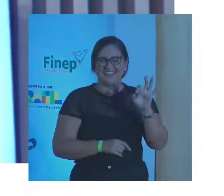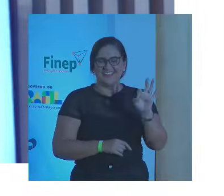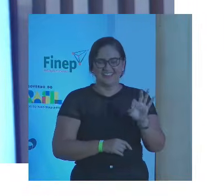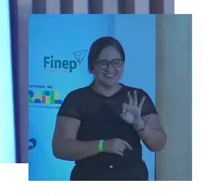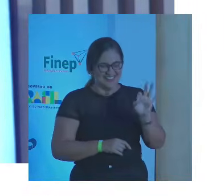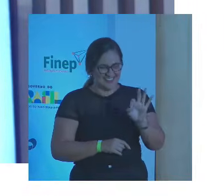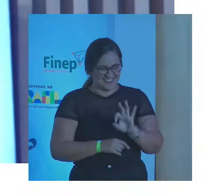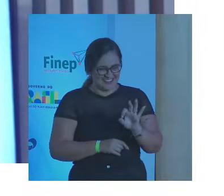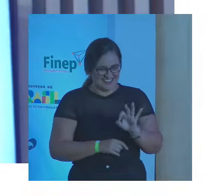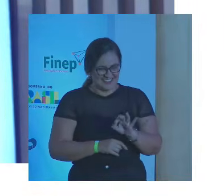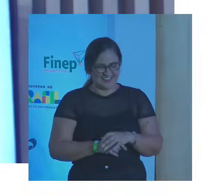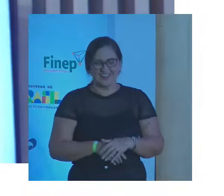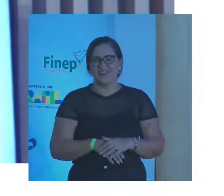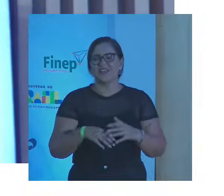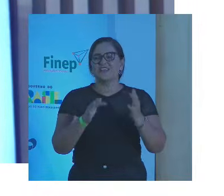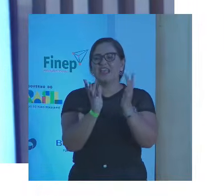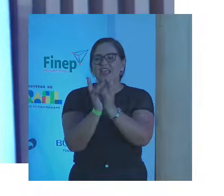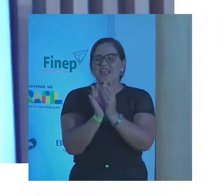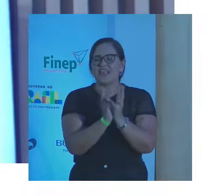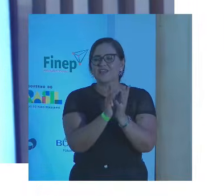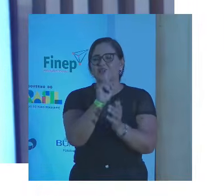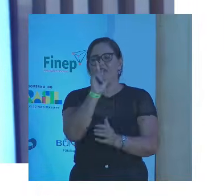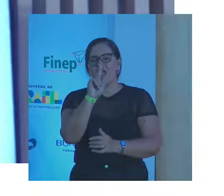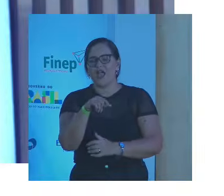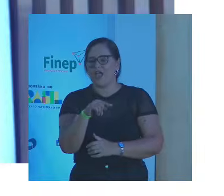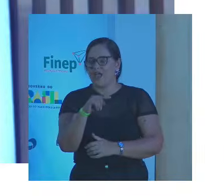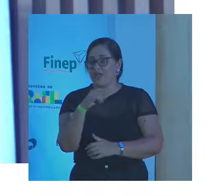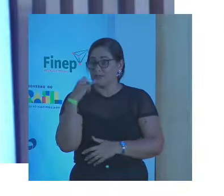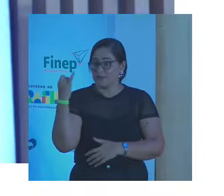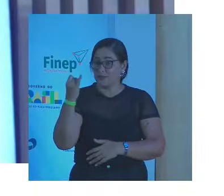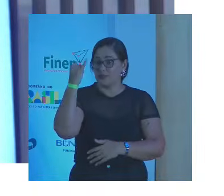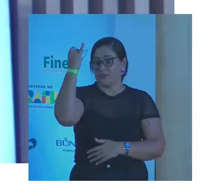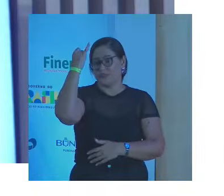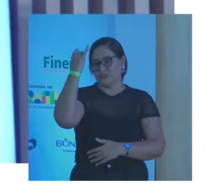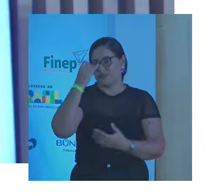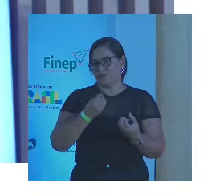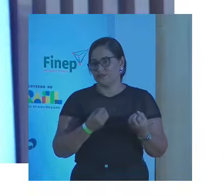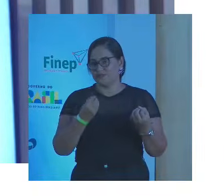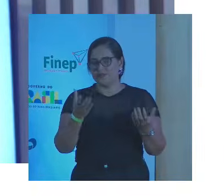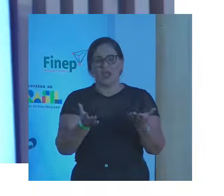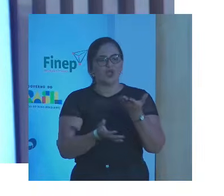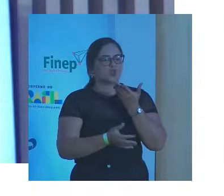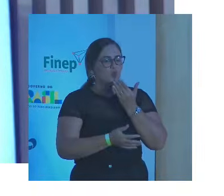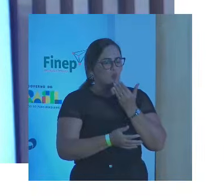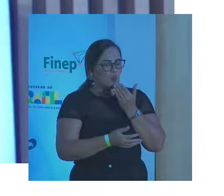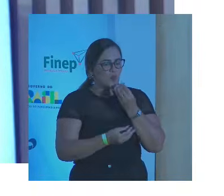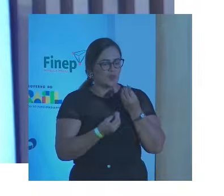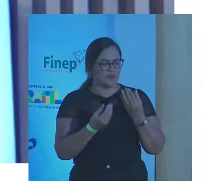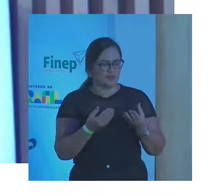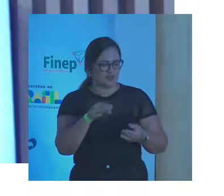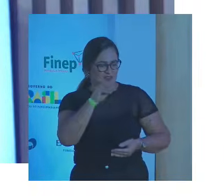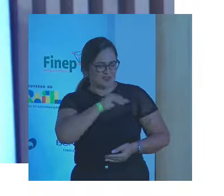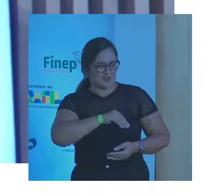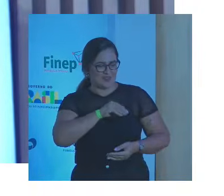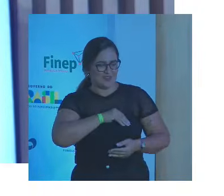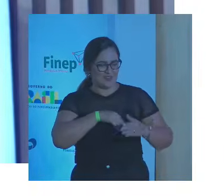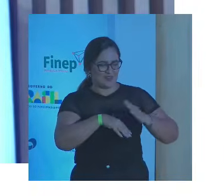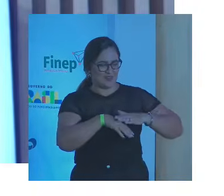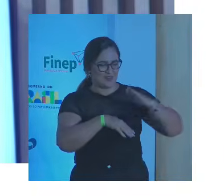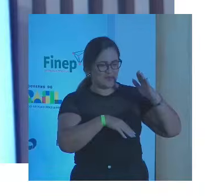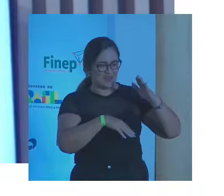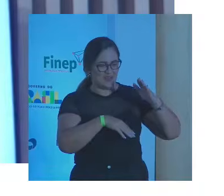biodiversidade marinha. Recifes de coral são extremamente importantes por fornecer alimento, renda e sustento para mais